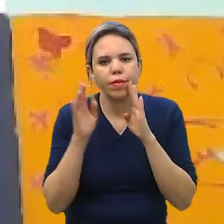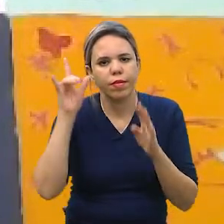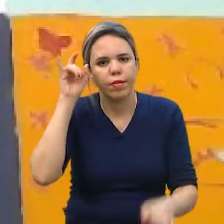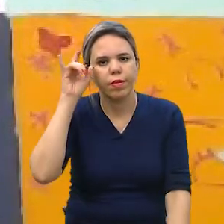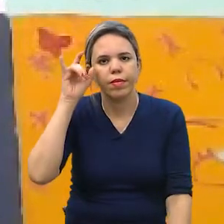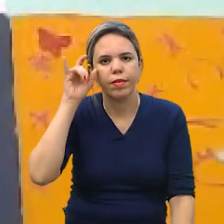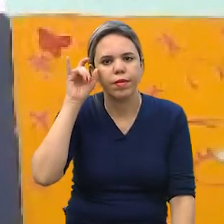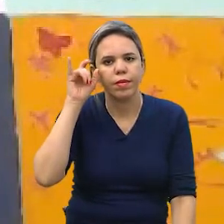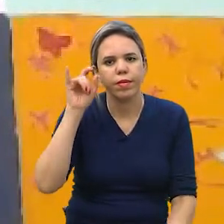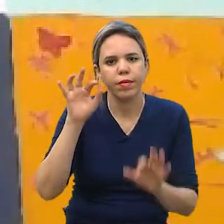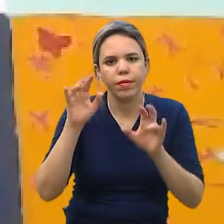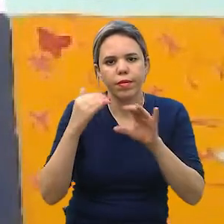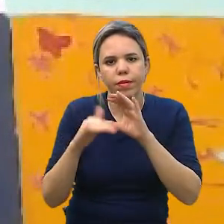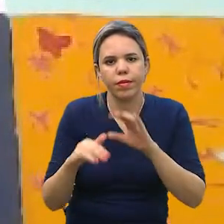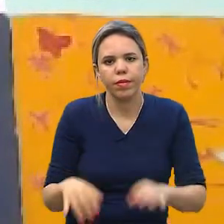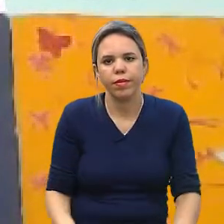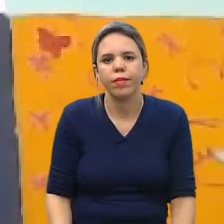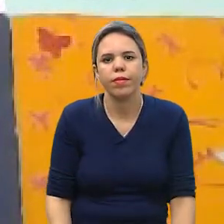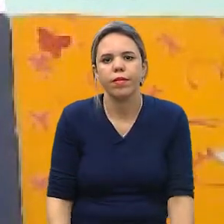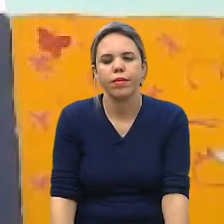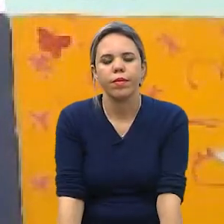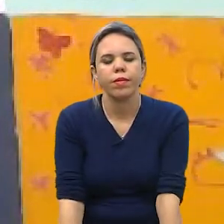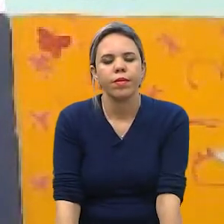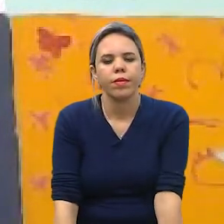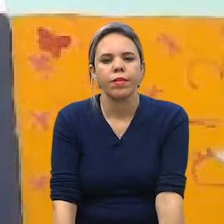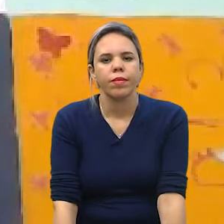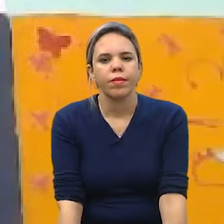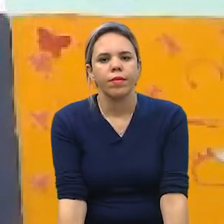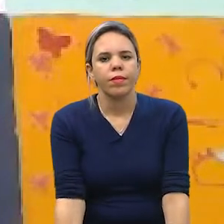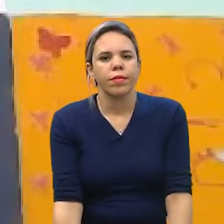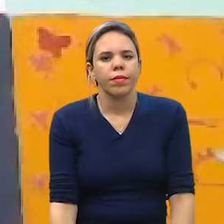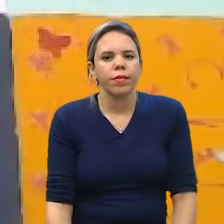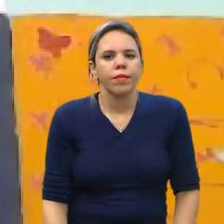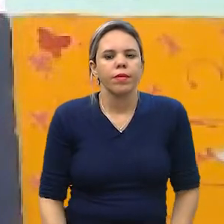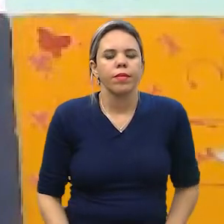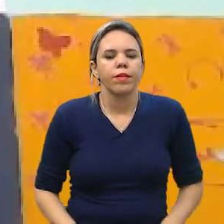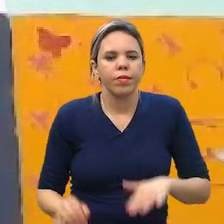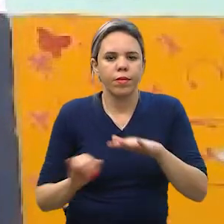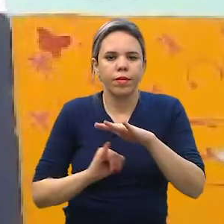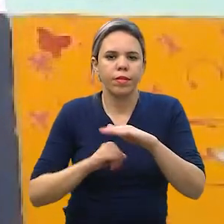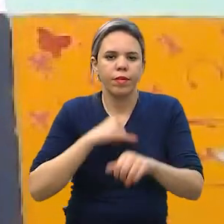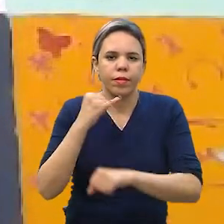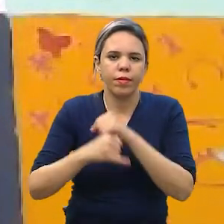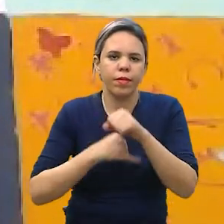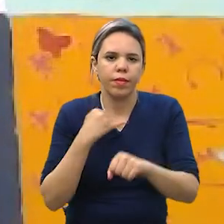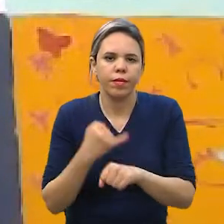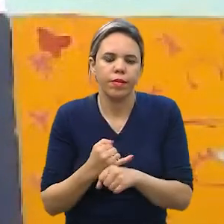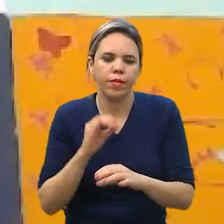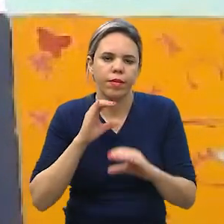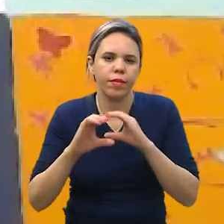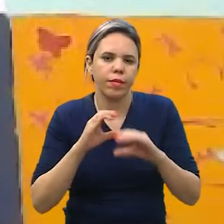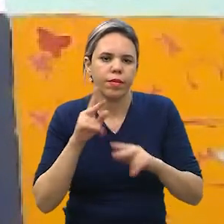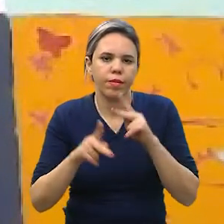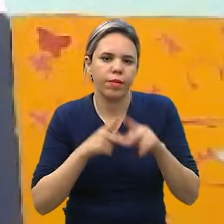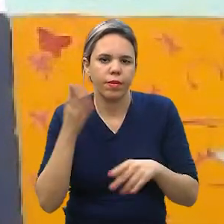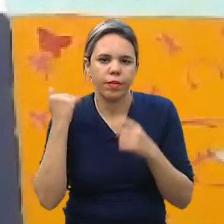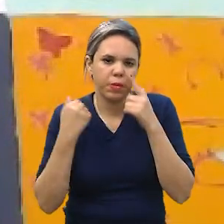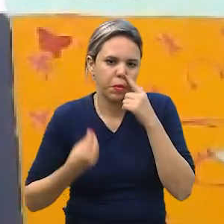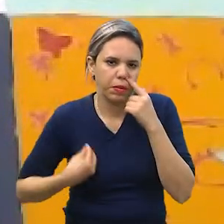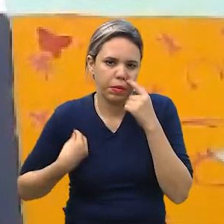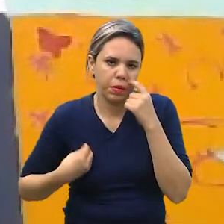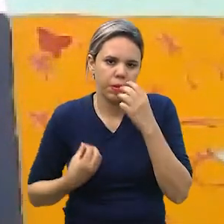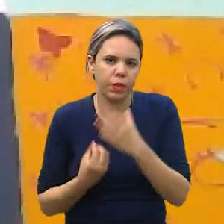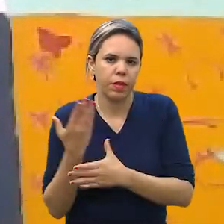o YouTube e o Facebook da Ação Forte, né, o site da Ação Forte, que são canais para as pessoas saberem o que